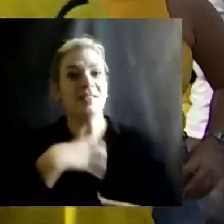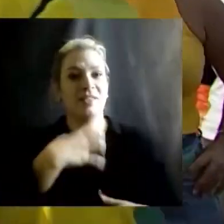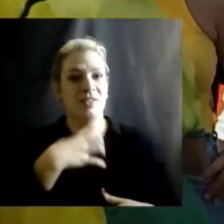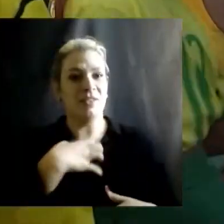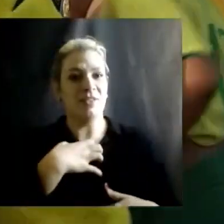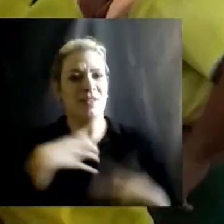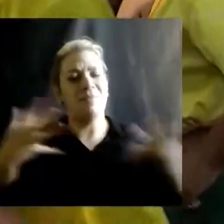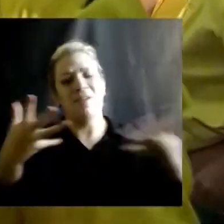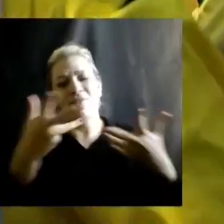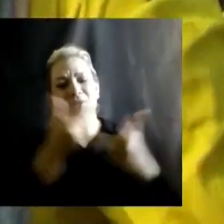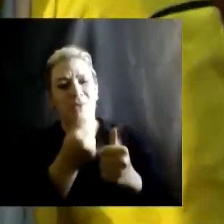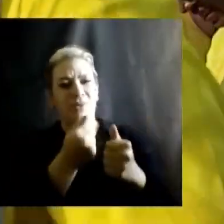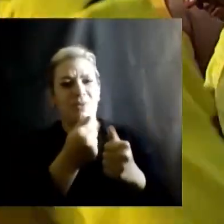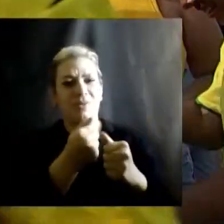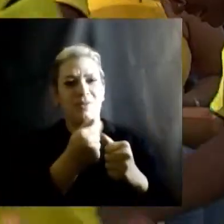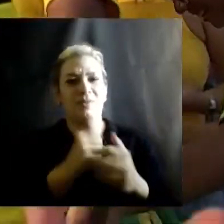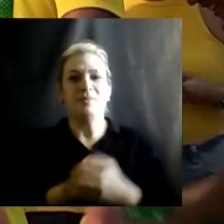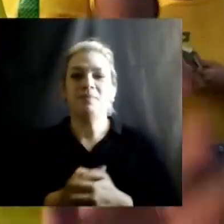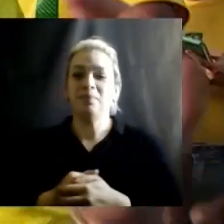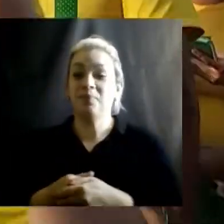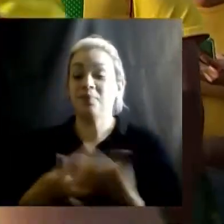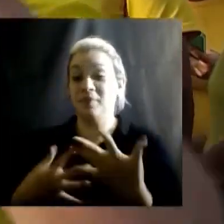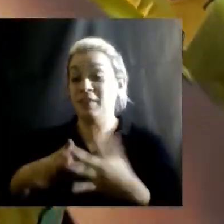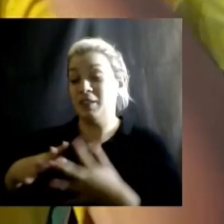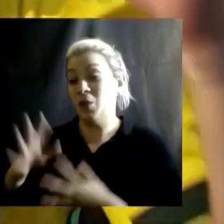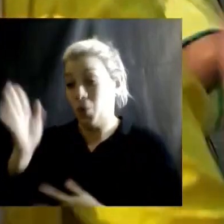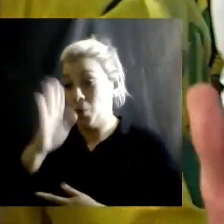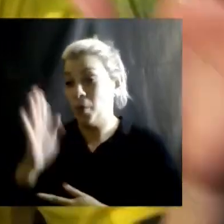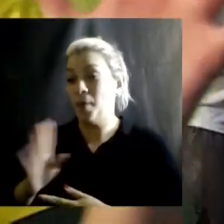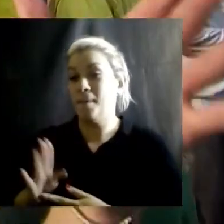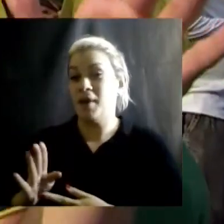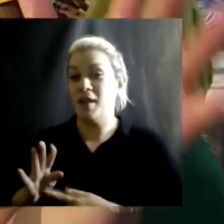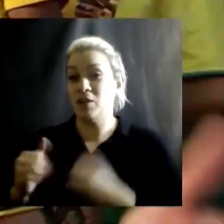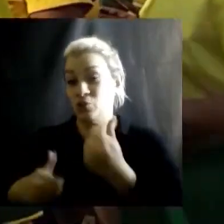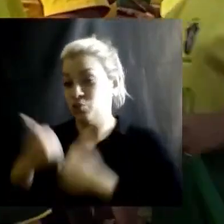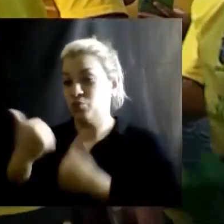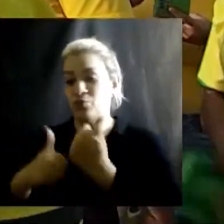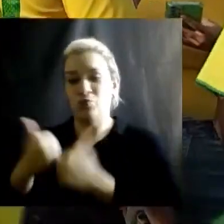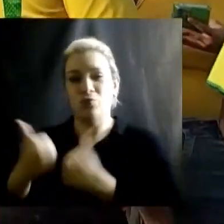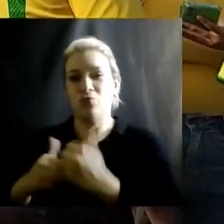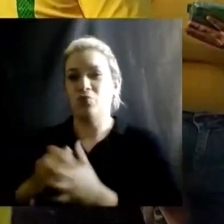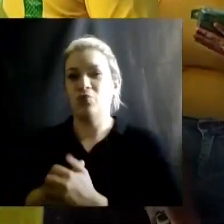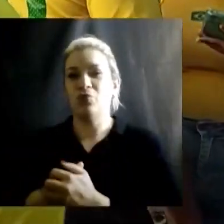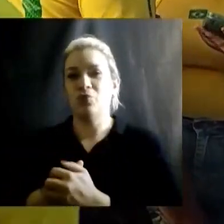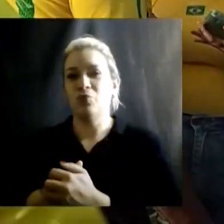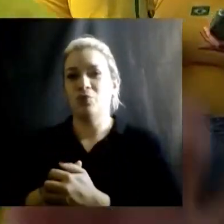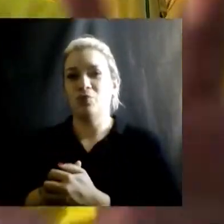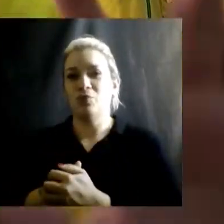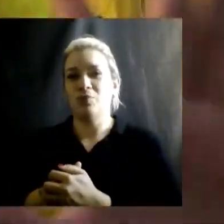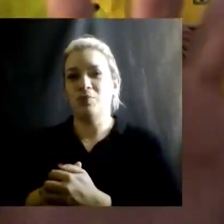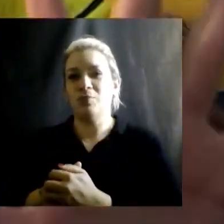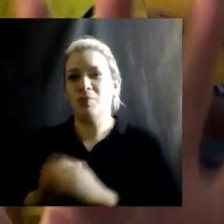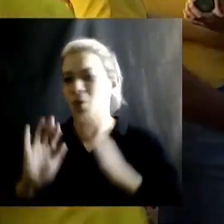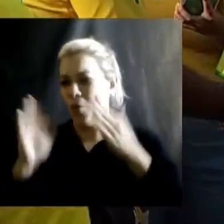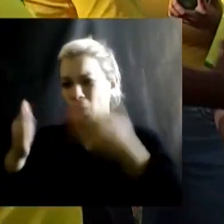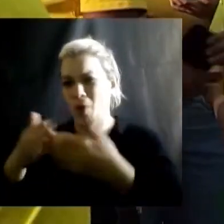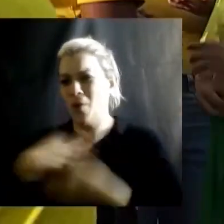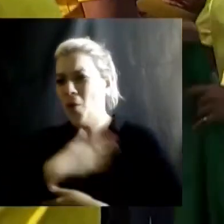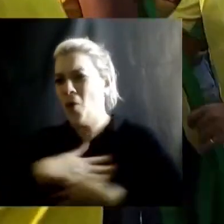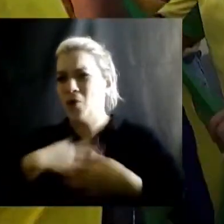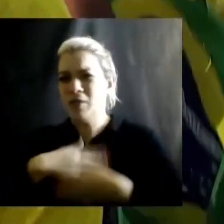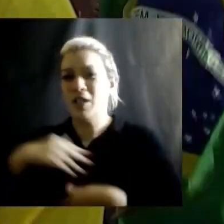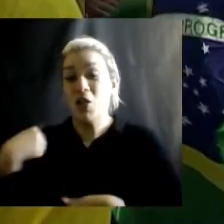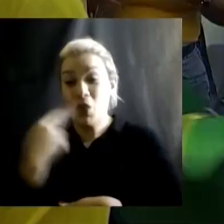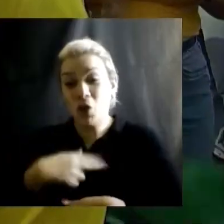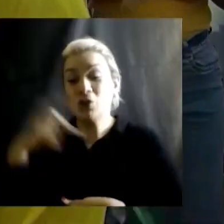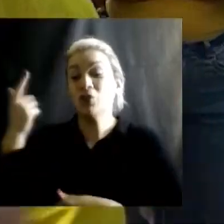A seleção brasileira é tudo no futebol pra mim, eu sou alucinado nisso. E a gente vai conseguir a 6ª estrela. Não